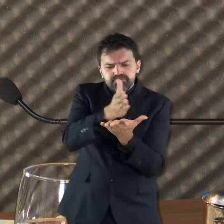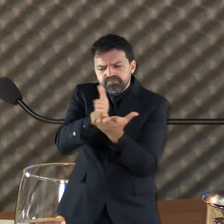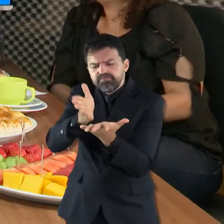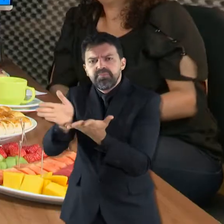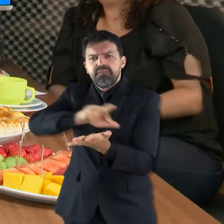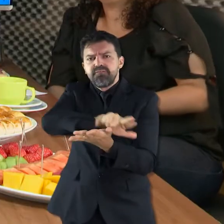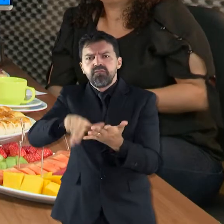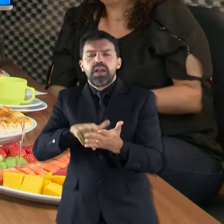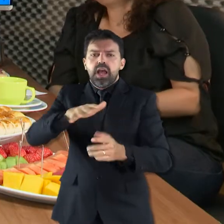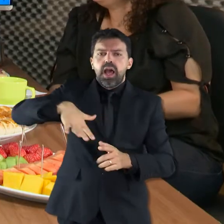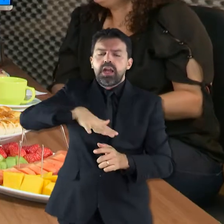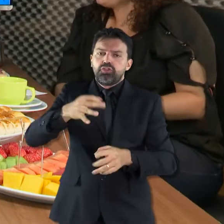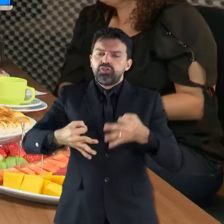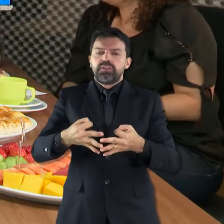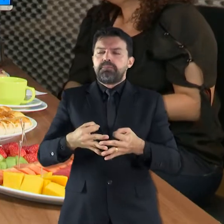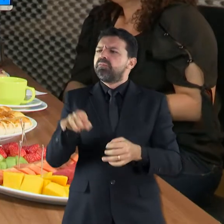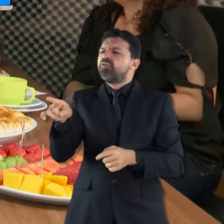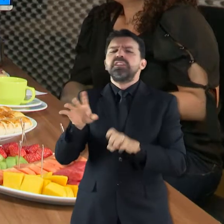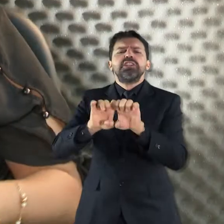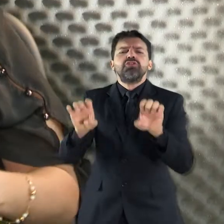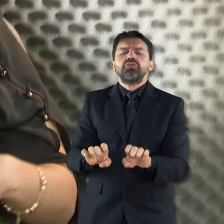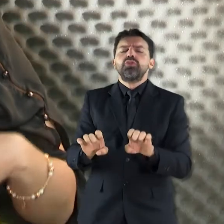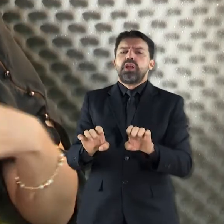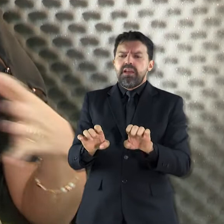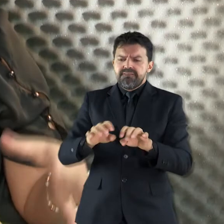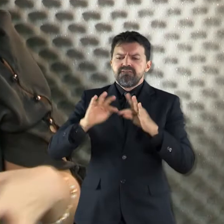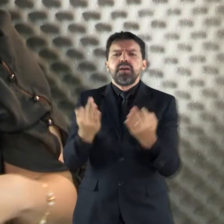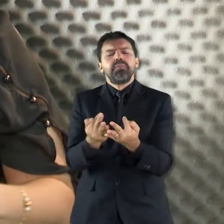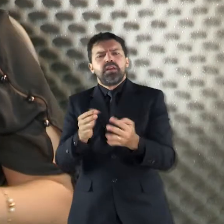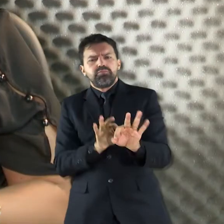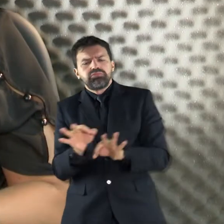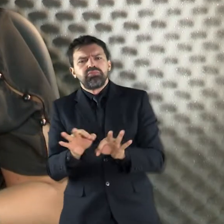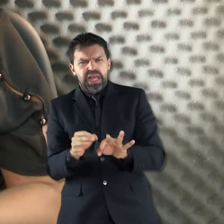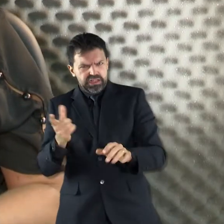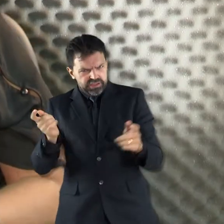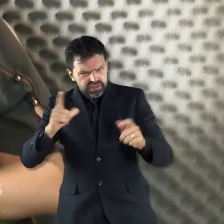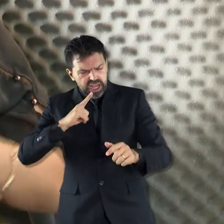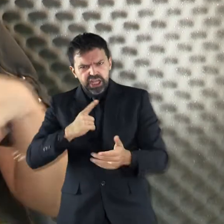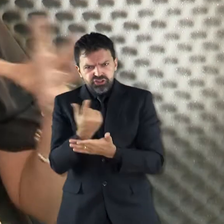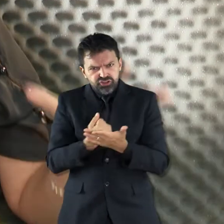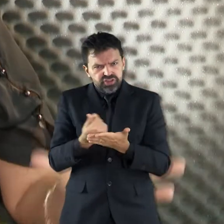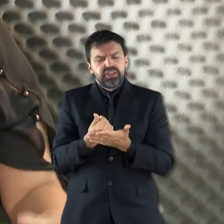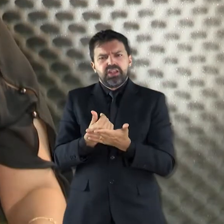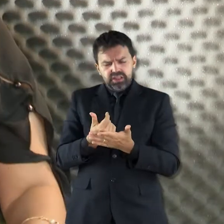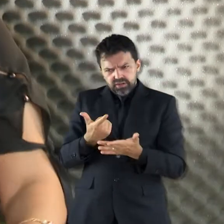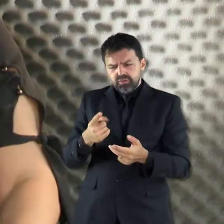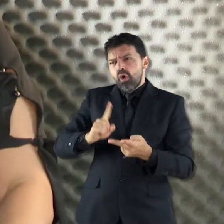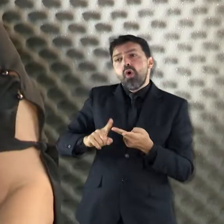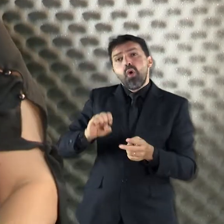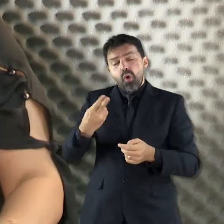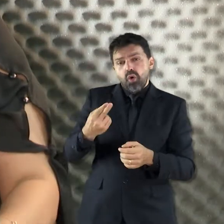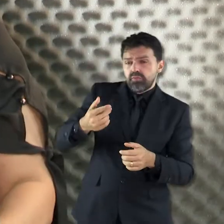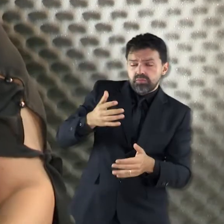E como era assim a sua estrutura familiar, assim, para seguir os estudos? Tinha muita condição? Ou as coisas eram mais